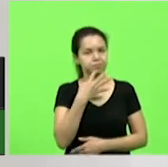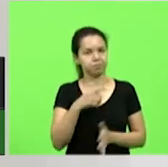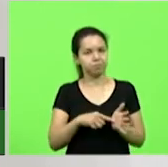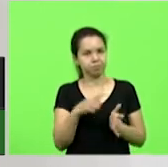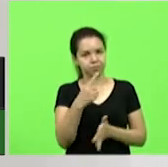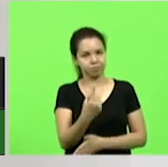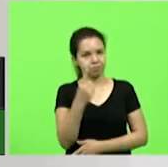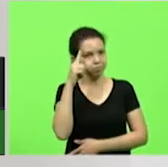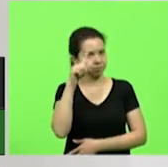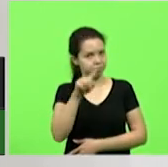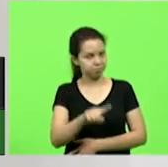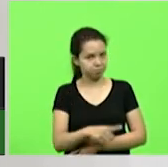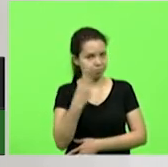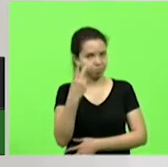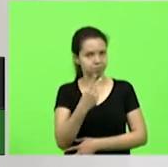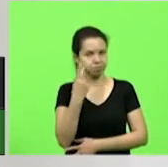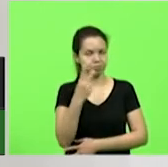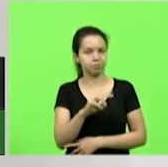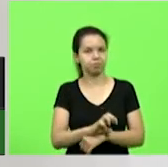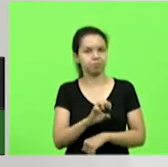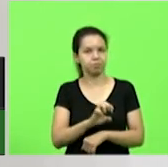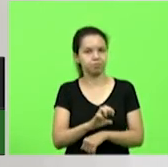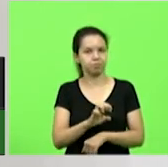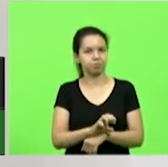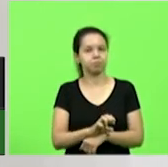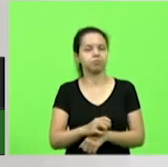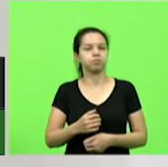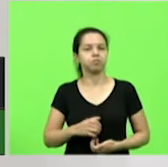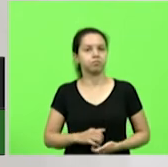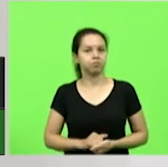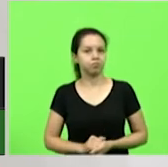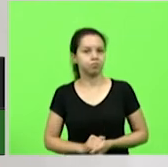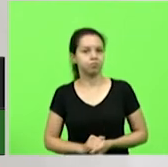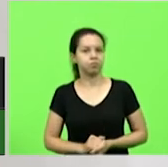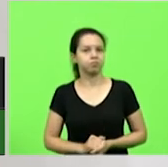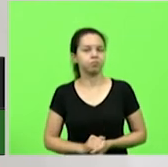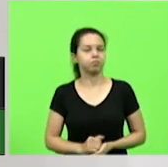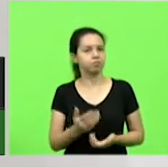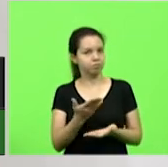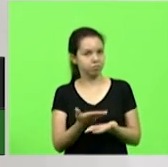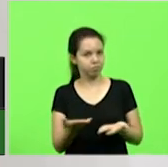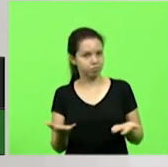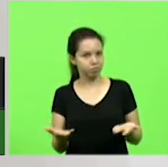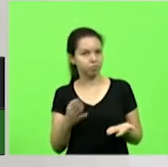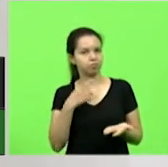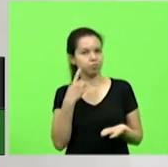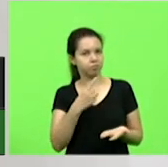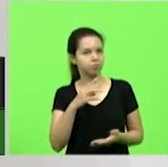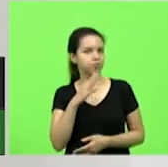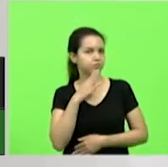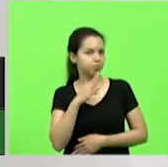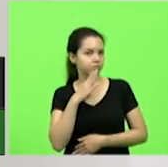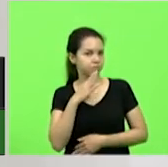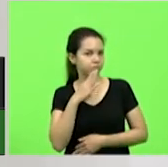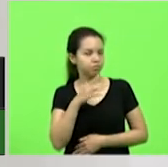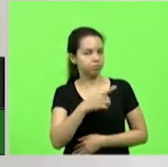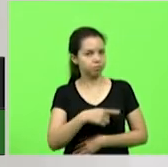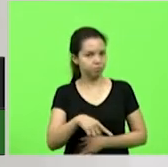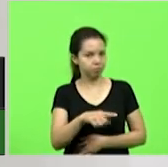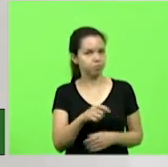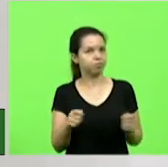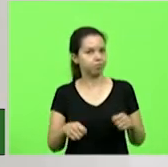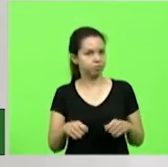vejo parlamentar estadual. E conto, deputado Berlanda, com a vossa anuência e a dos colegas para que nós